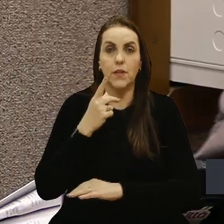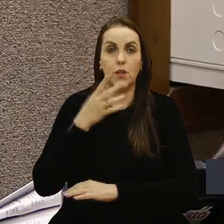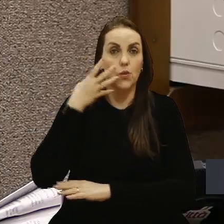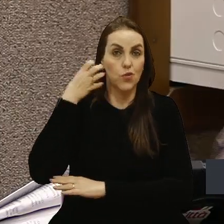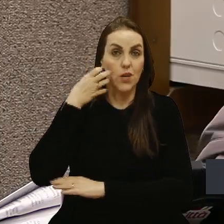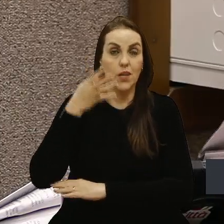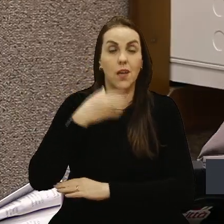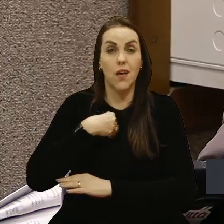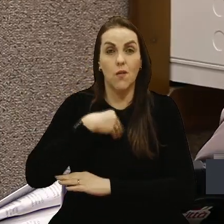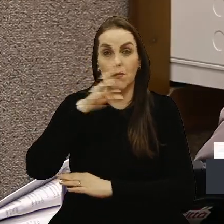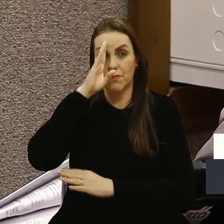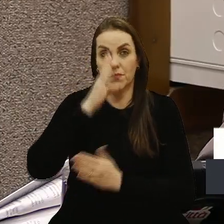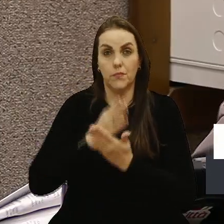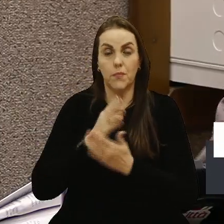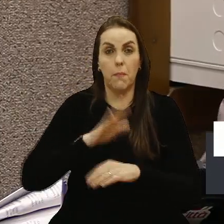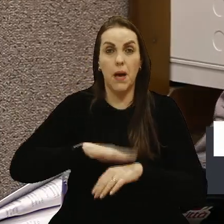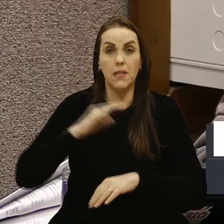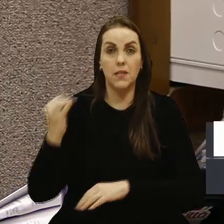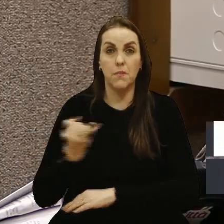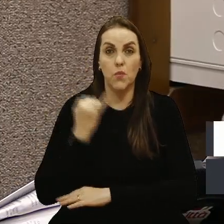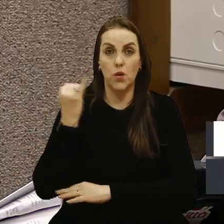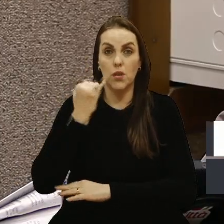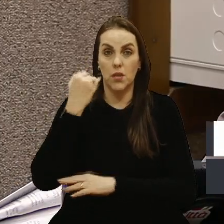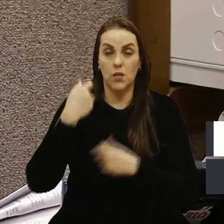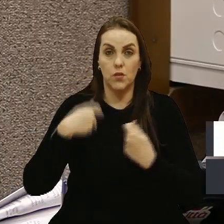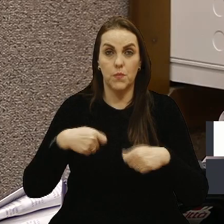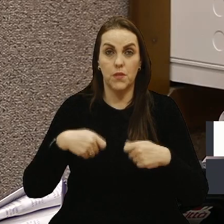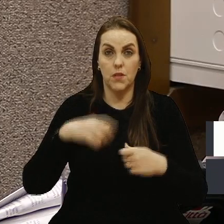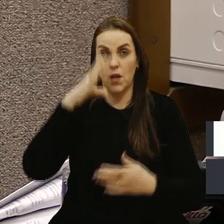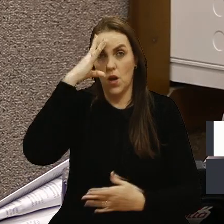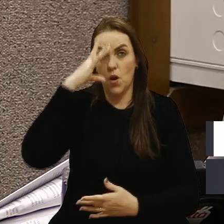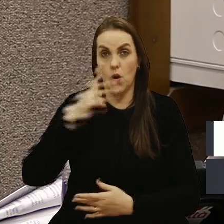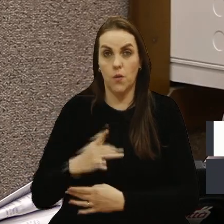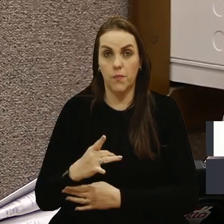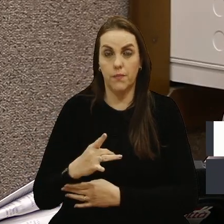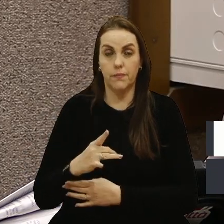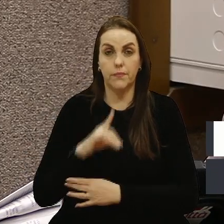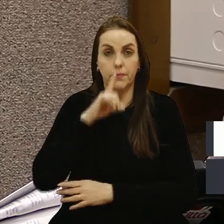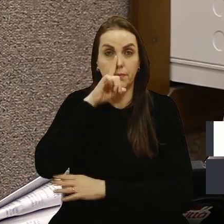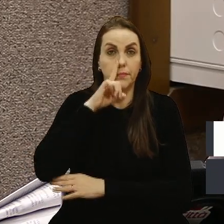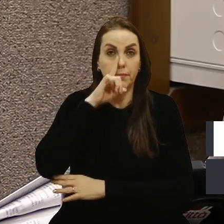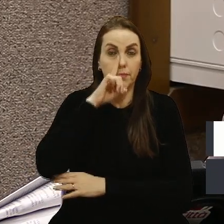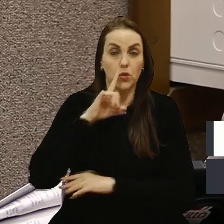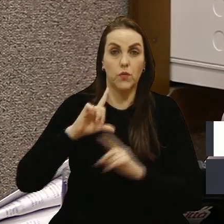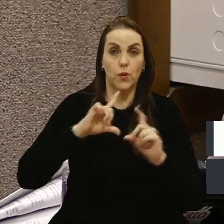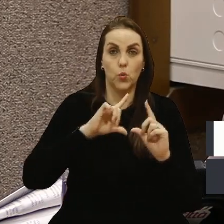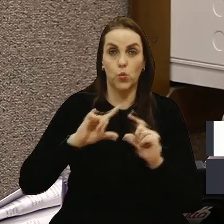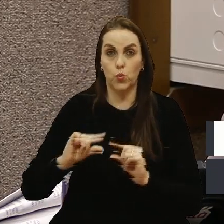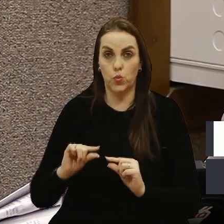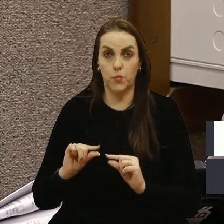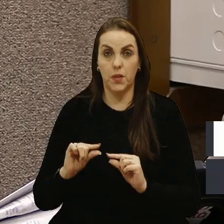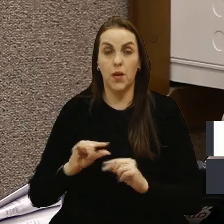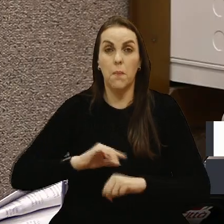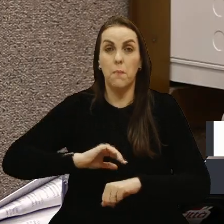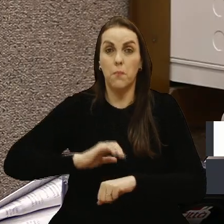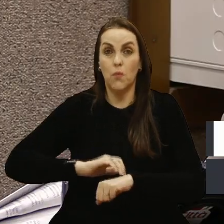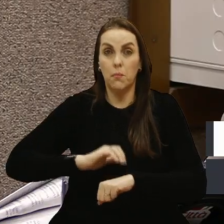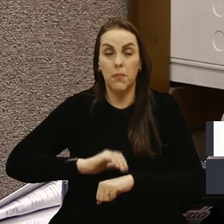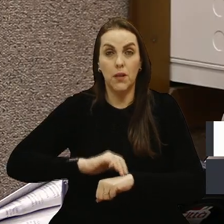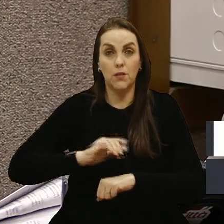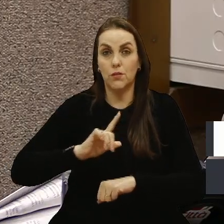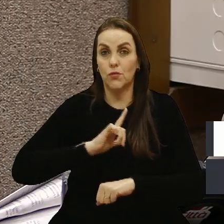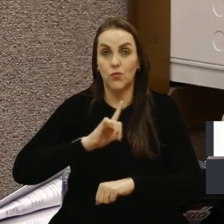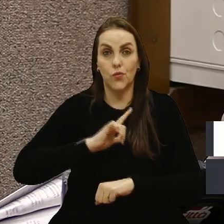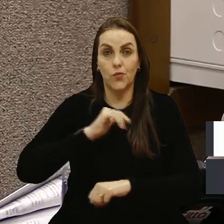que a coisa mais importante que nós precisamos é compreender que os riscos só vão ser mitigados quando houver a oitiva